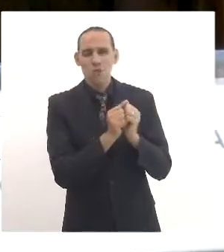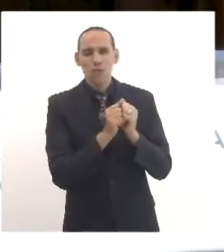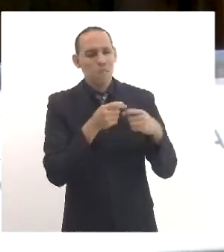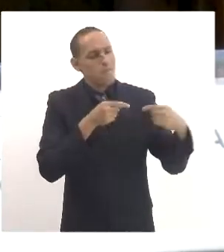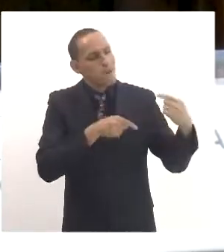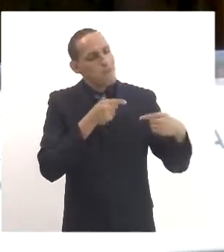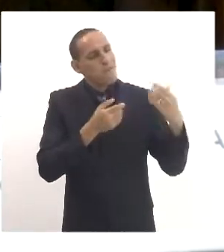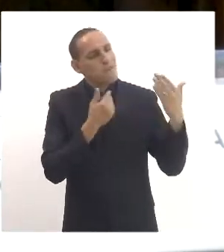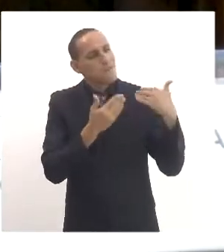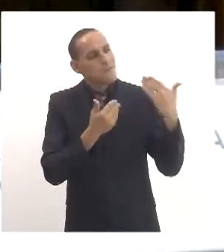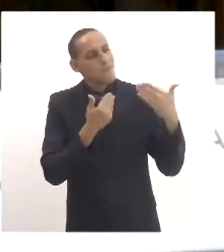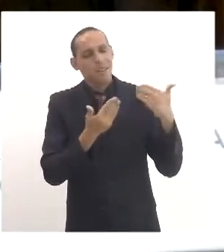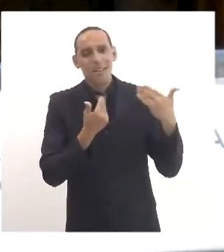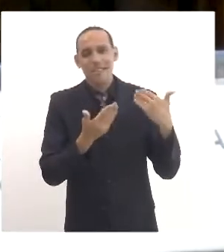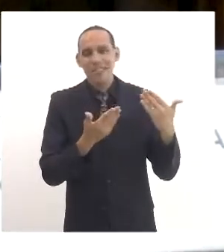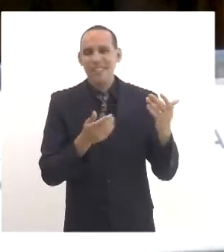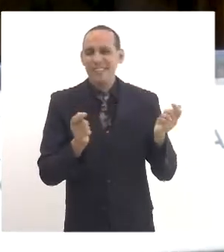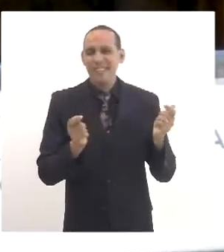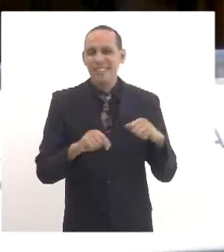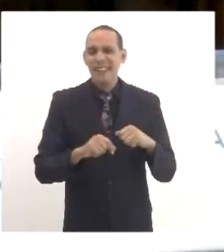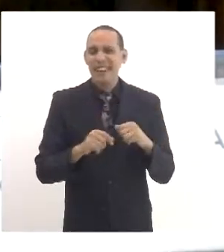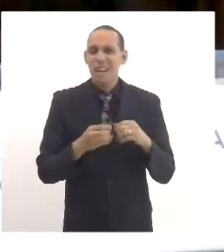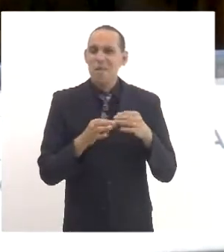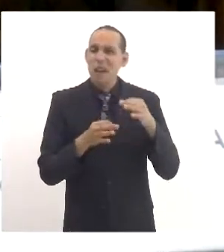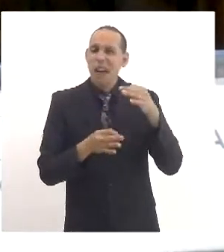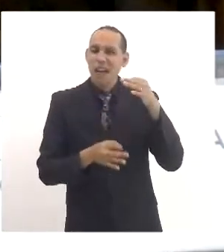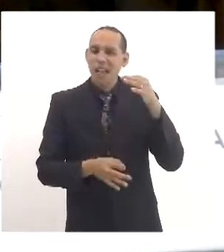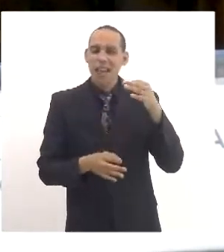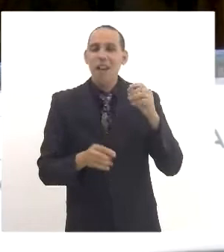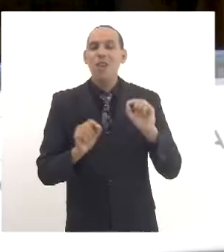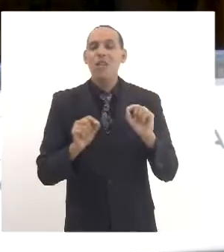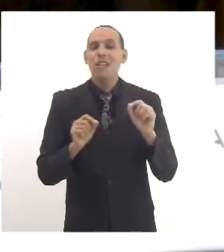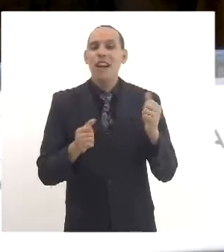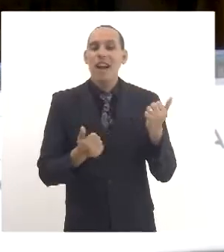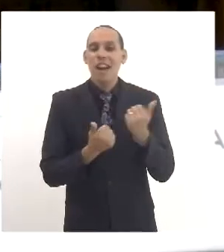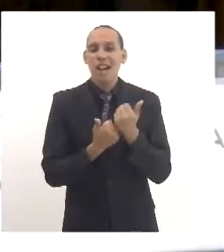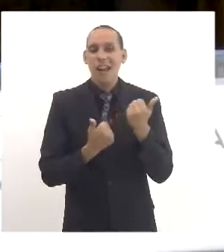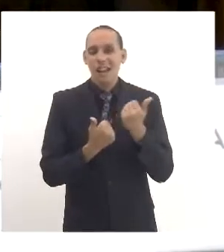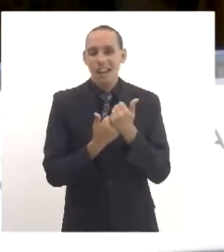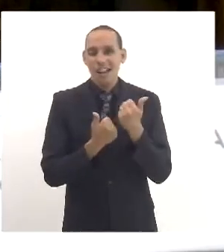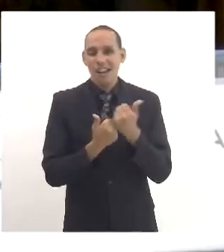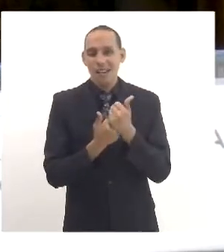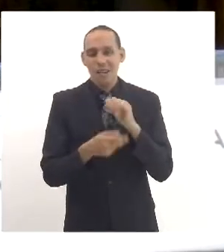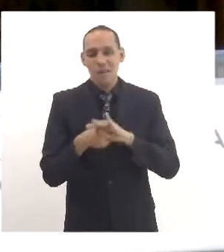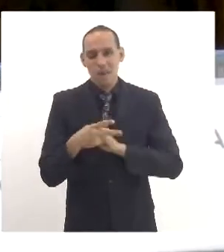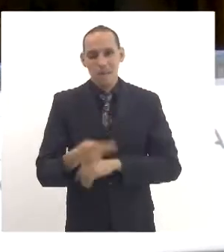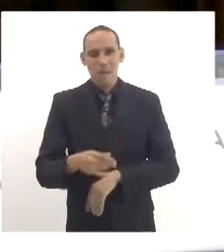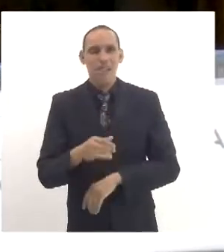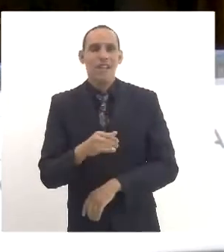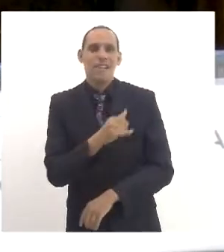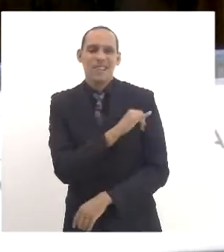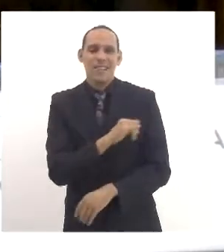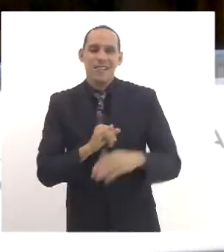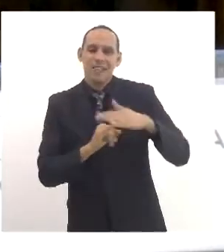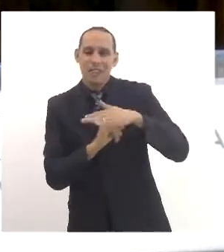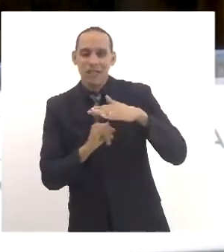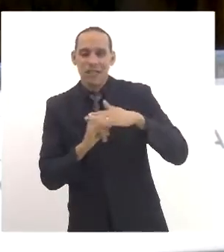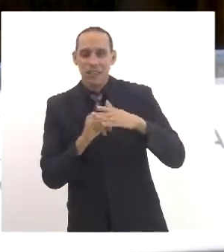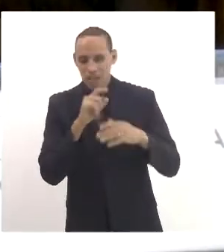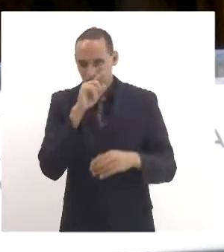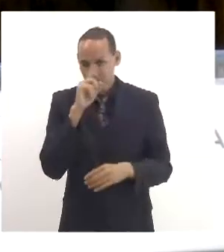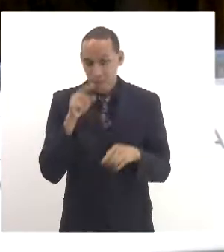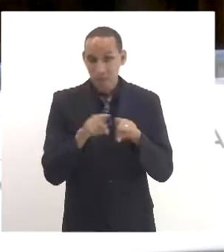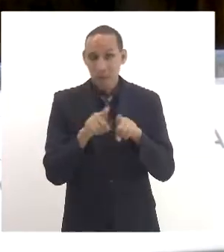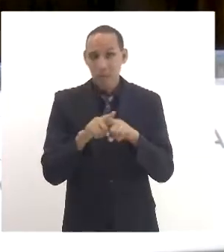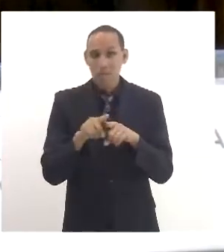eu creio que possa ser estendida à cooperação das instituições do Rio de Janeiro, qual seja incluir